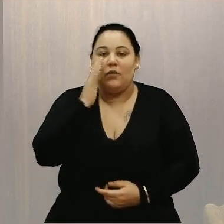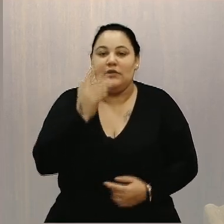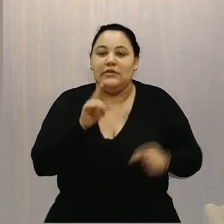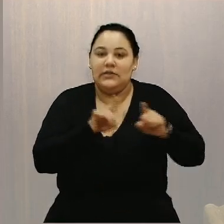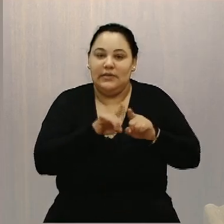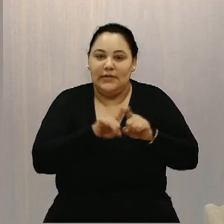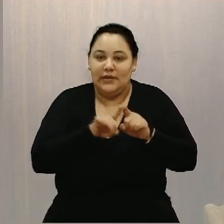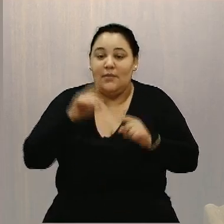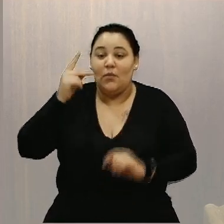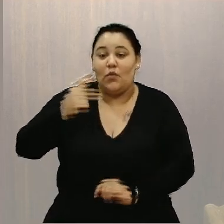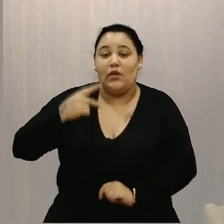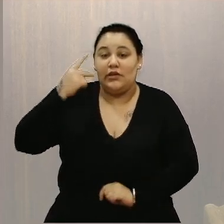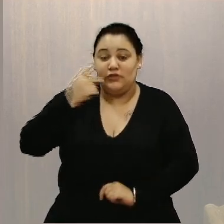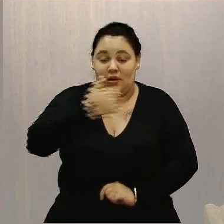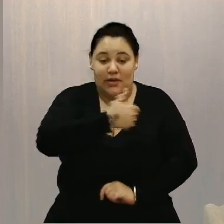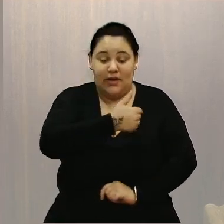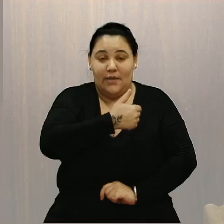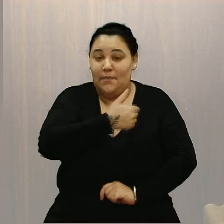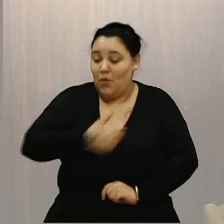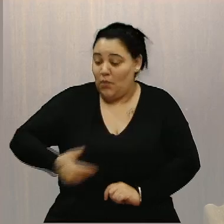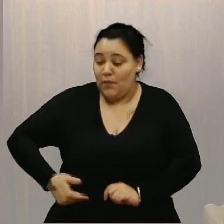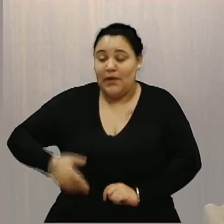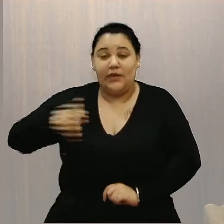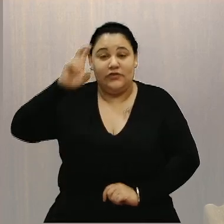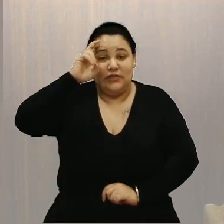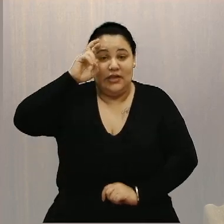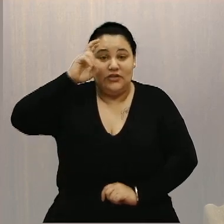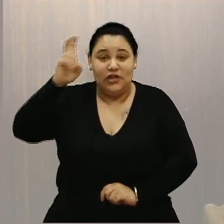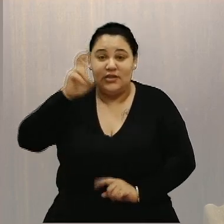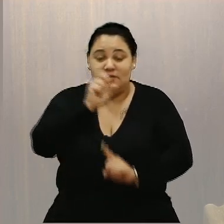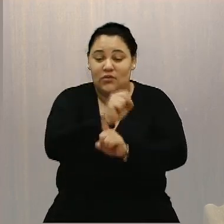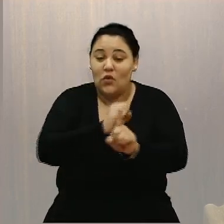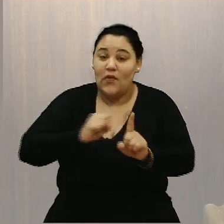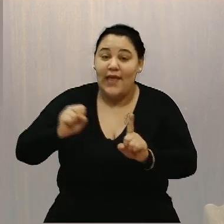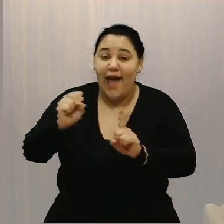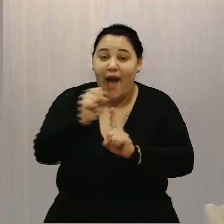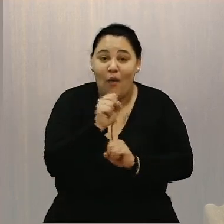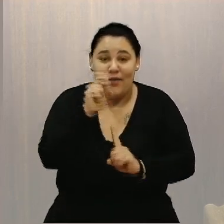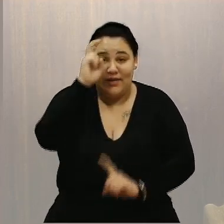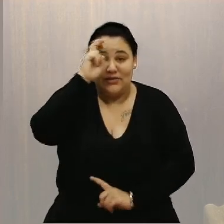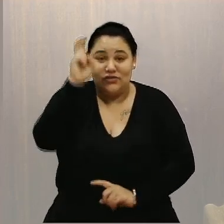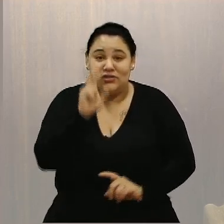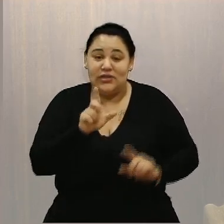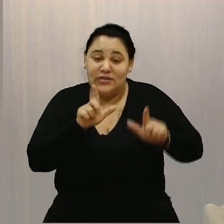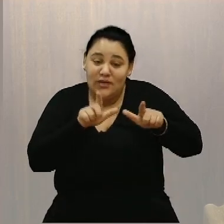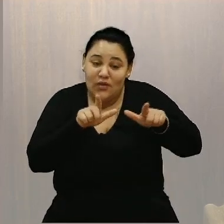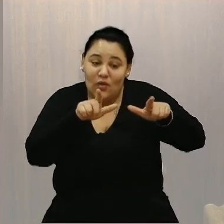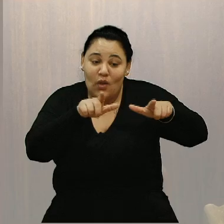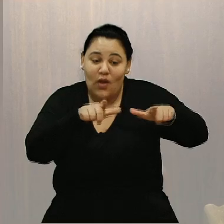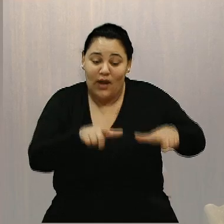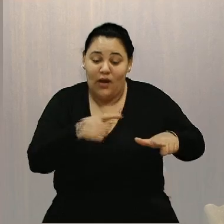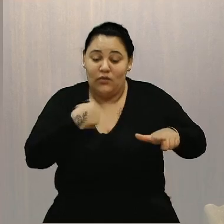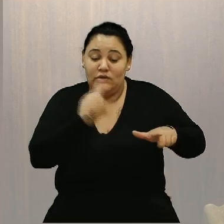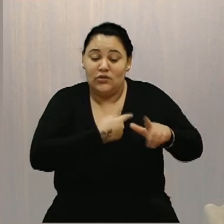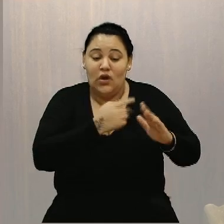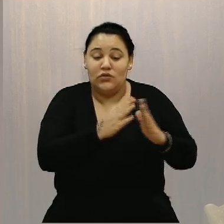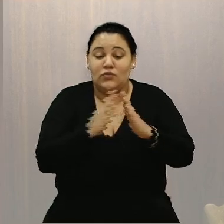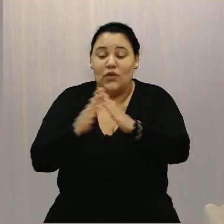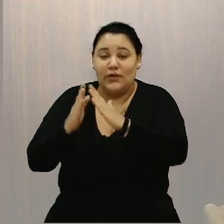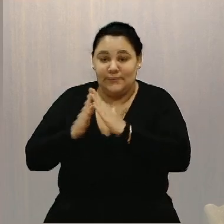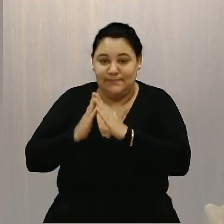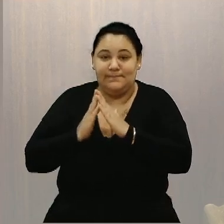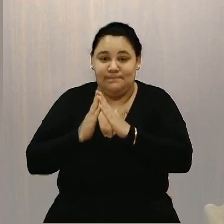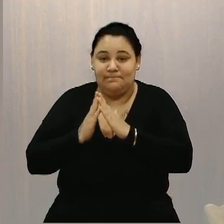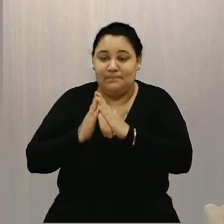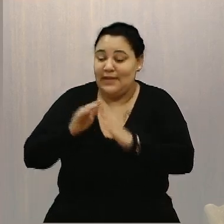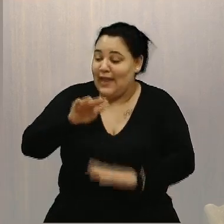políticas públicas, de inteligência social, de inteligência sobre o local aonde nós moramos, seja